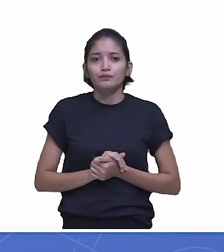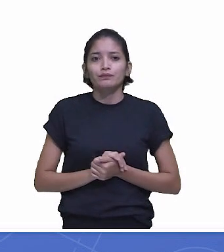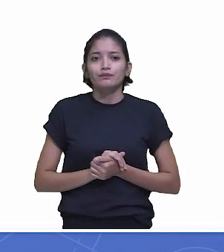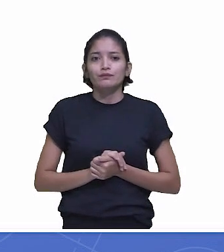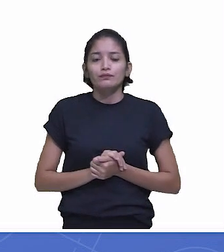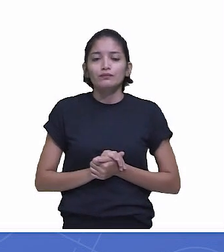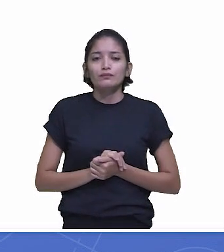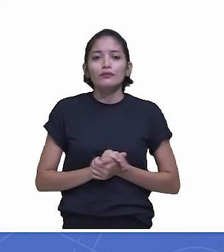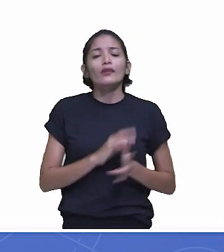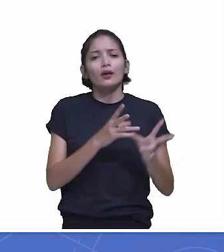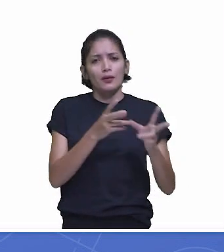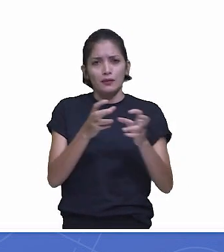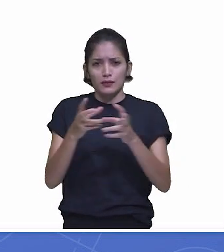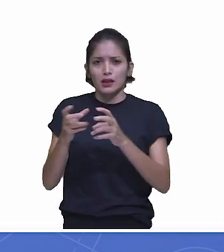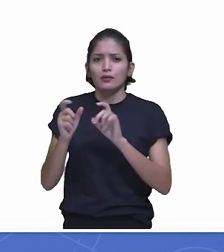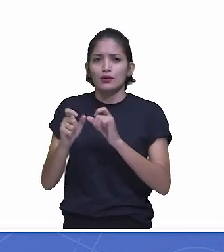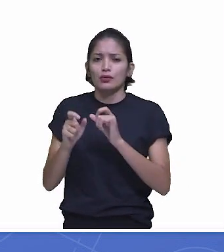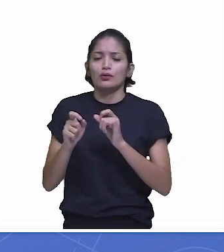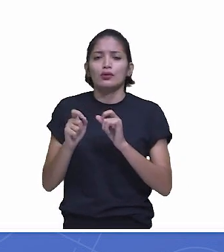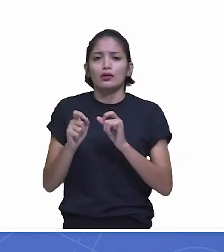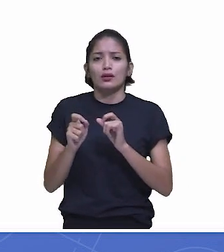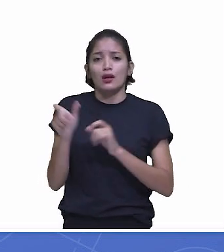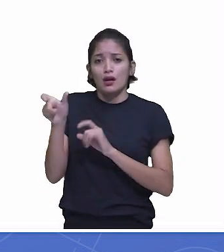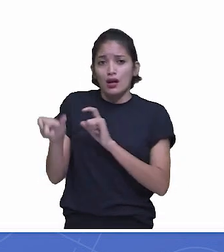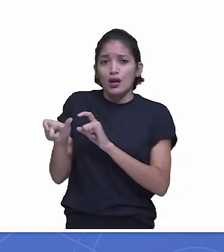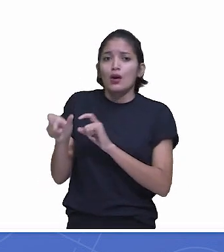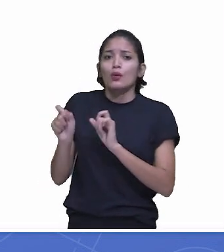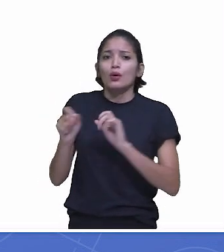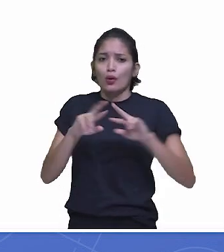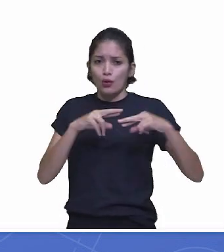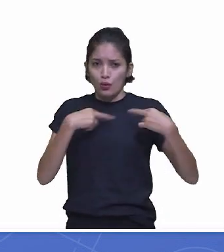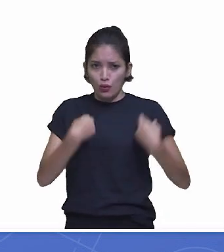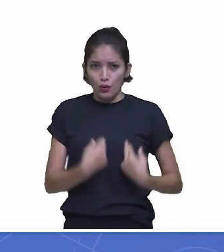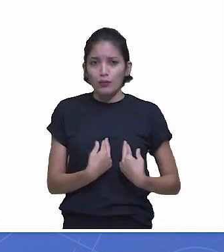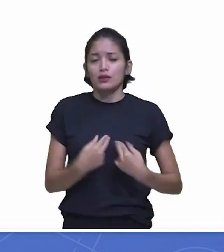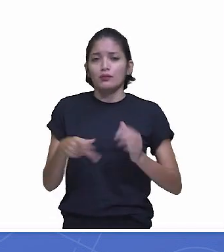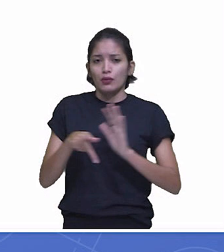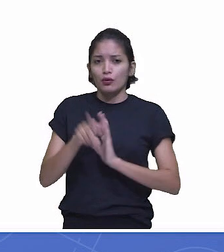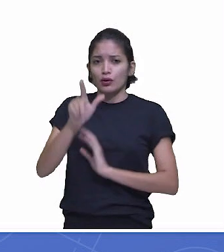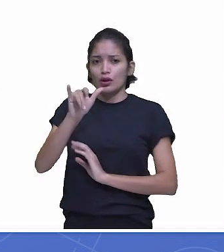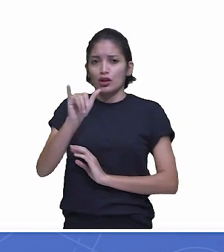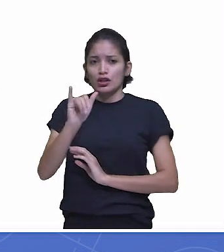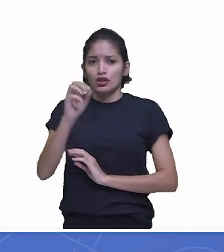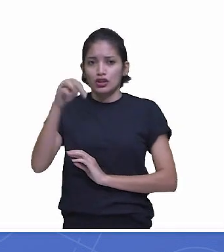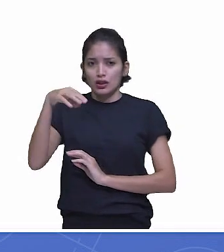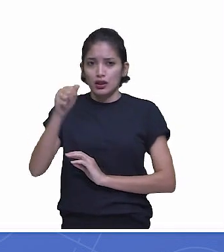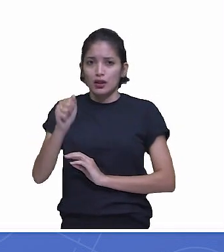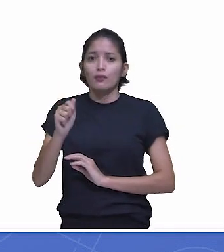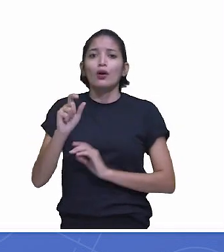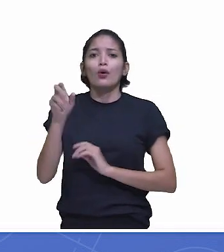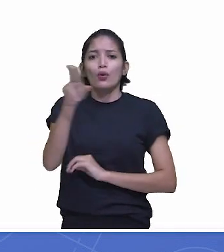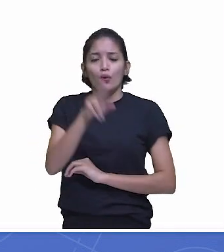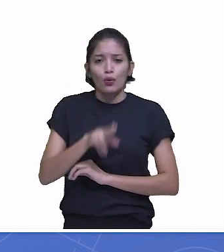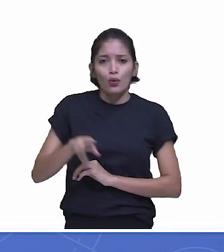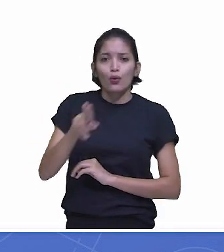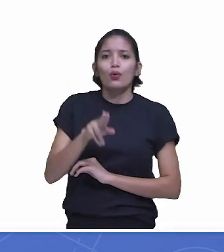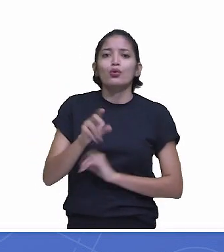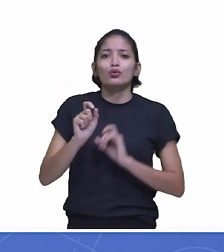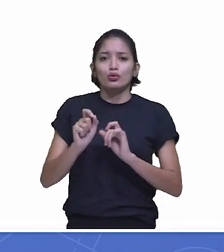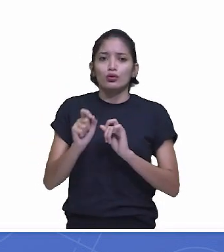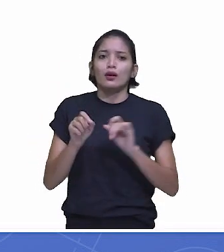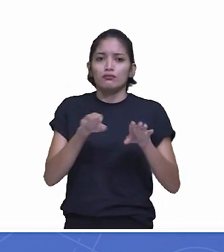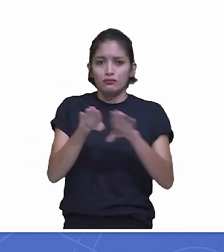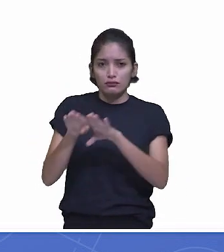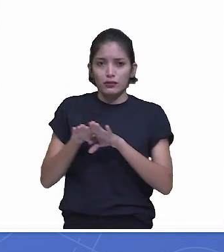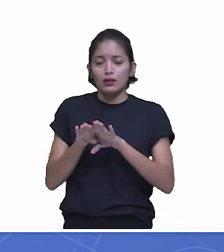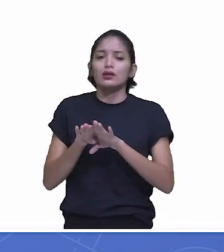da pitoresca personagem do romance de Lima Barreto, o uso da norma padrão justifica-se pela,